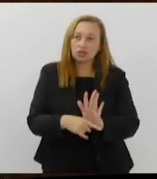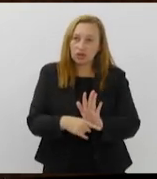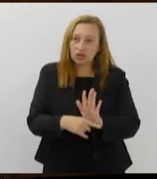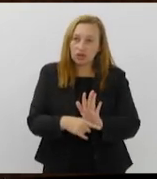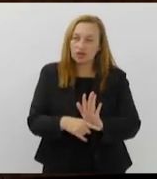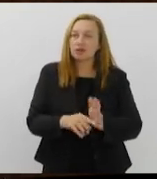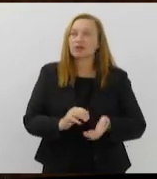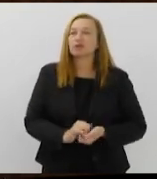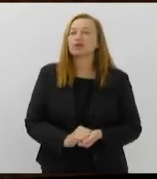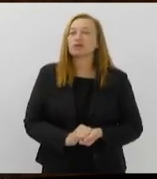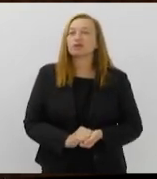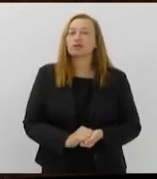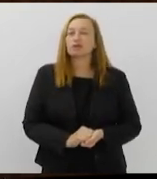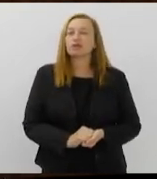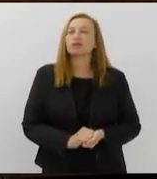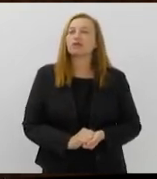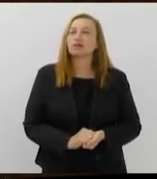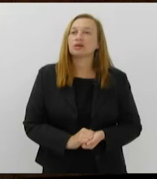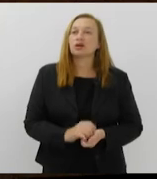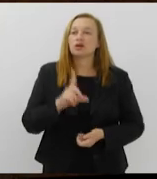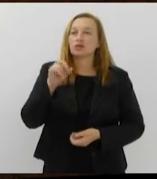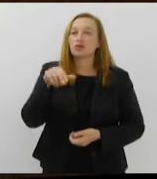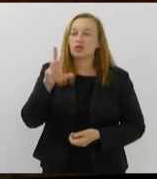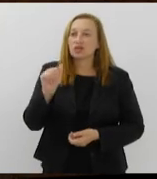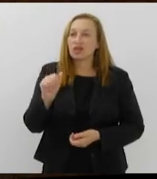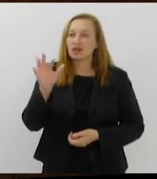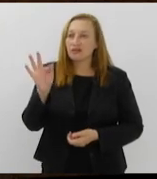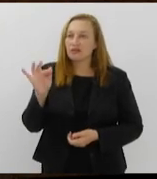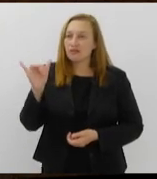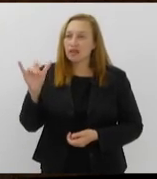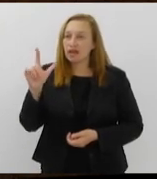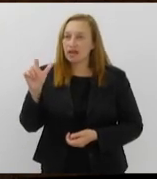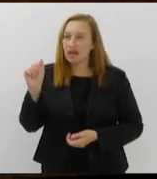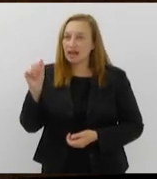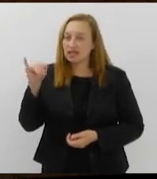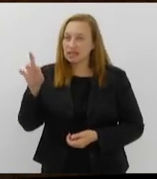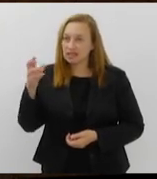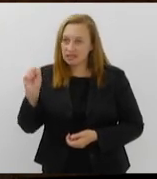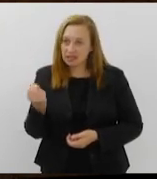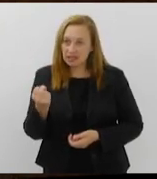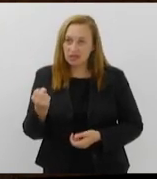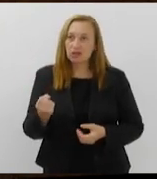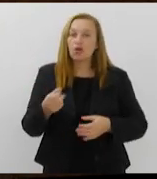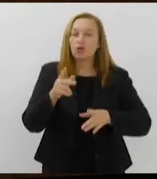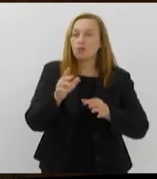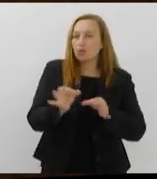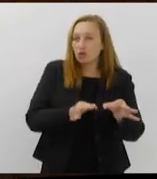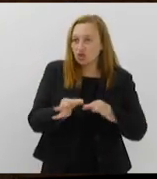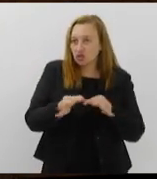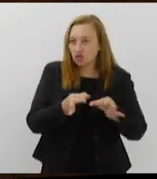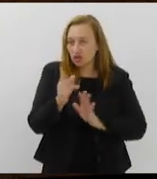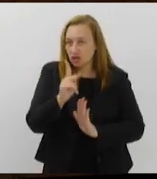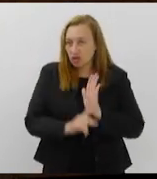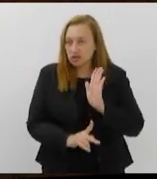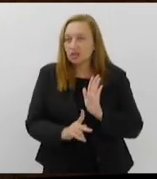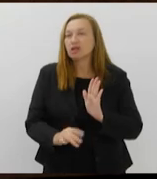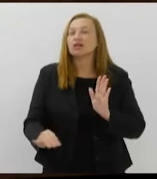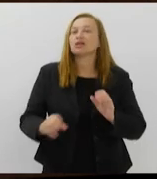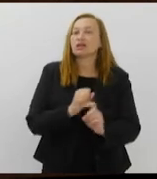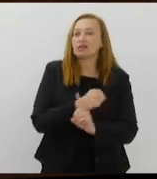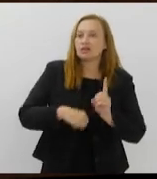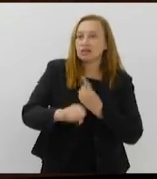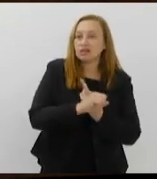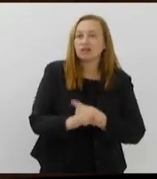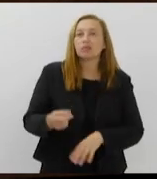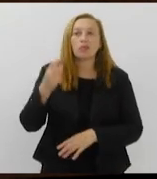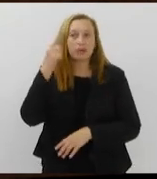antiga proprietária, a dona Finazinha, bem como atender ao projeto da sociedade pensado por Darcy Ribeiro, Leonel